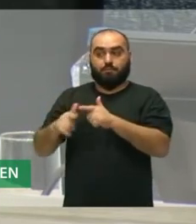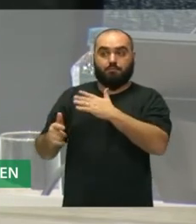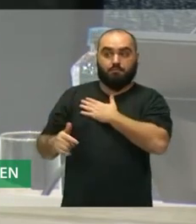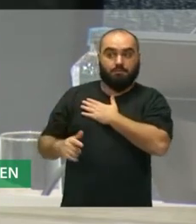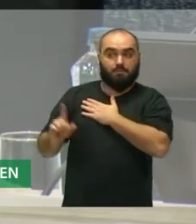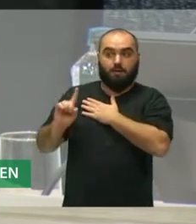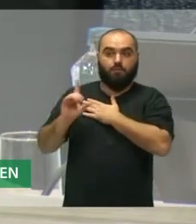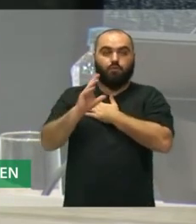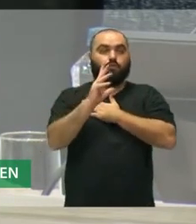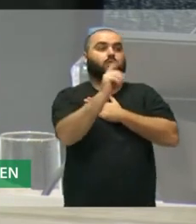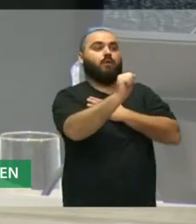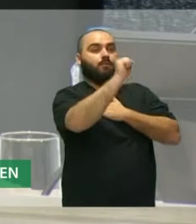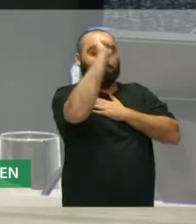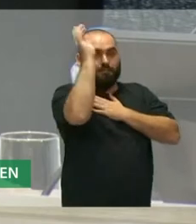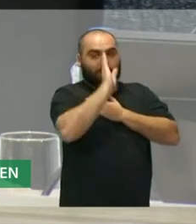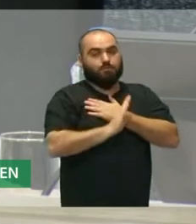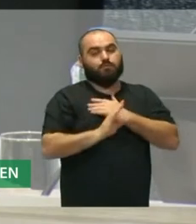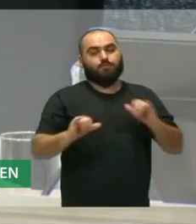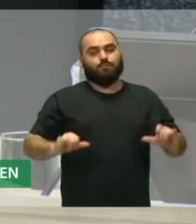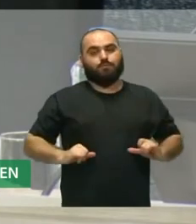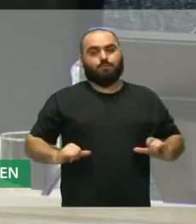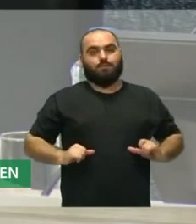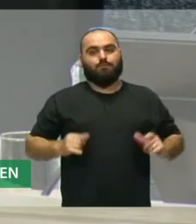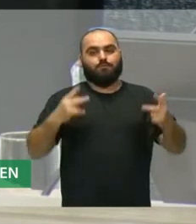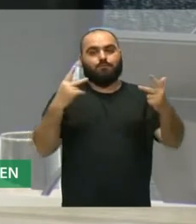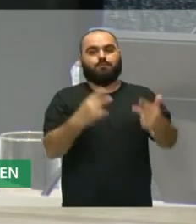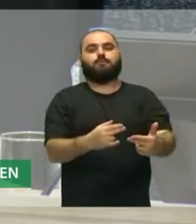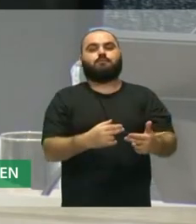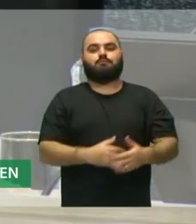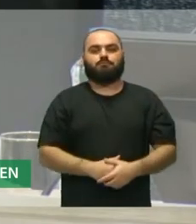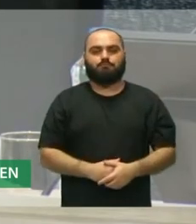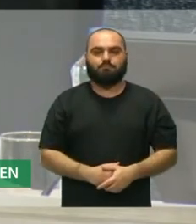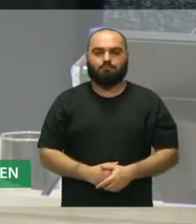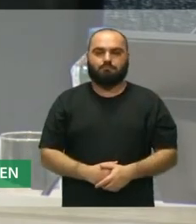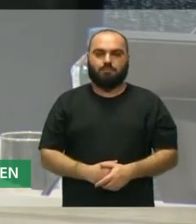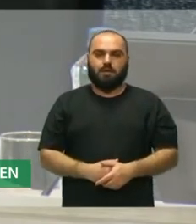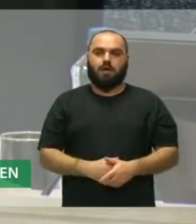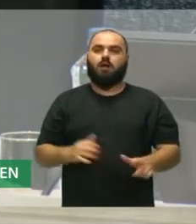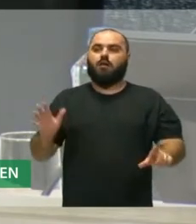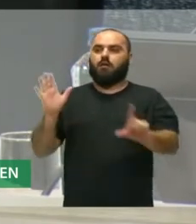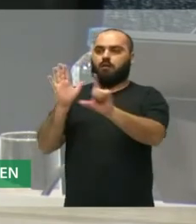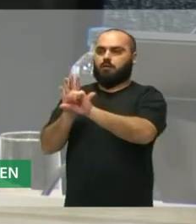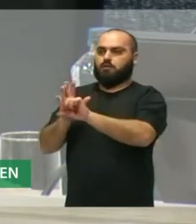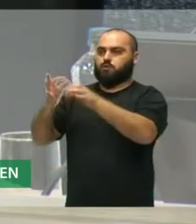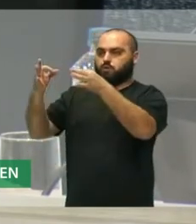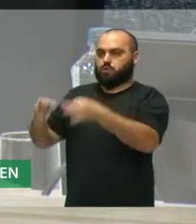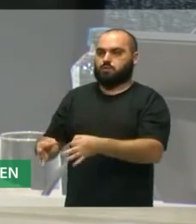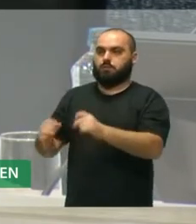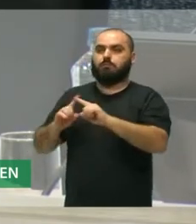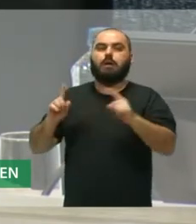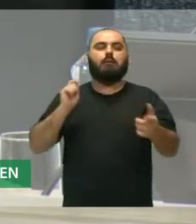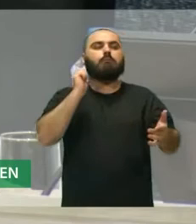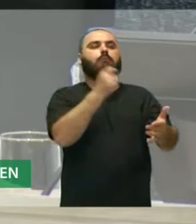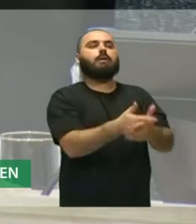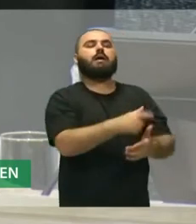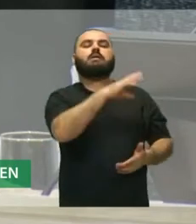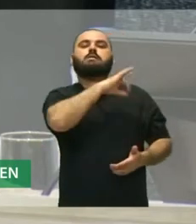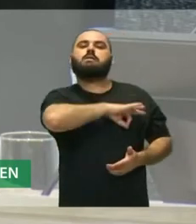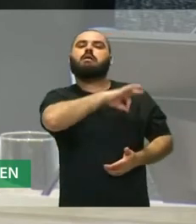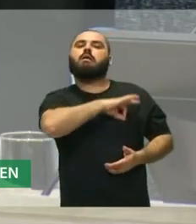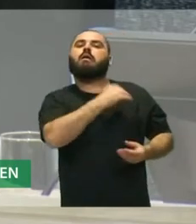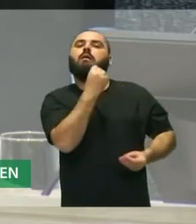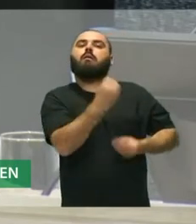todas as filantrópicas do Brasil. Nós precisamos, assim, a lei é justa, mas o financiamento para cumprir a lei